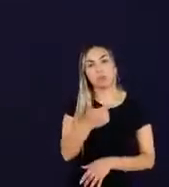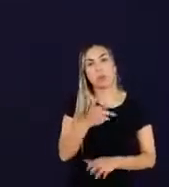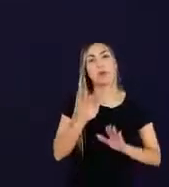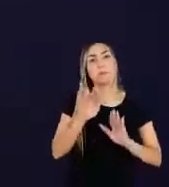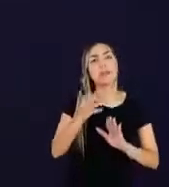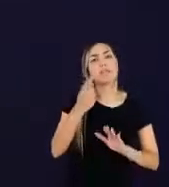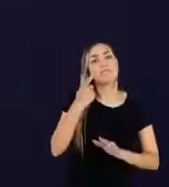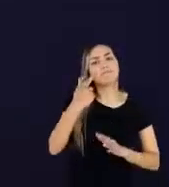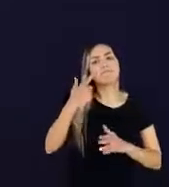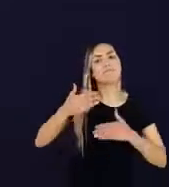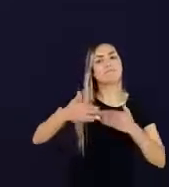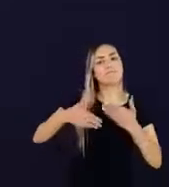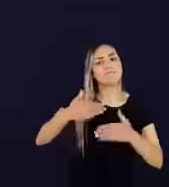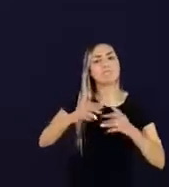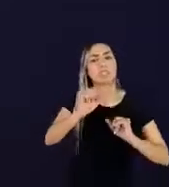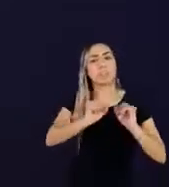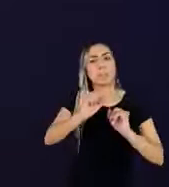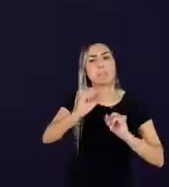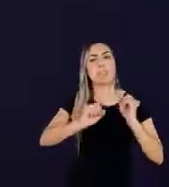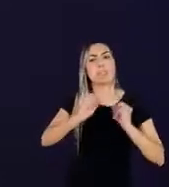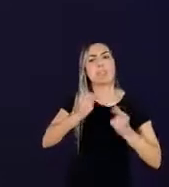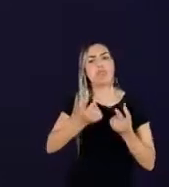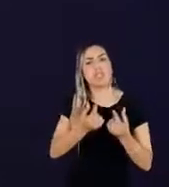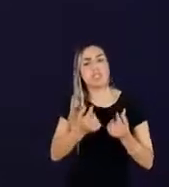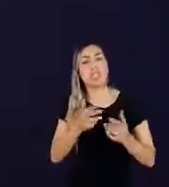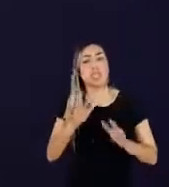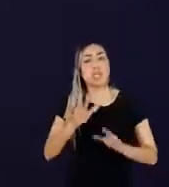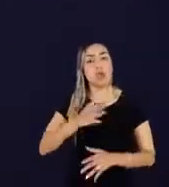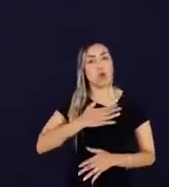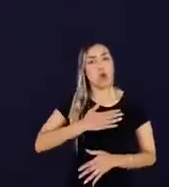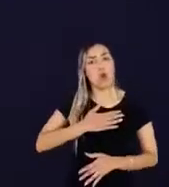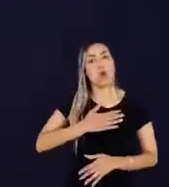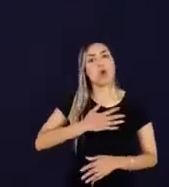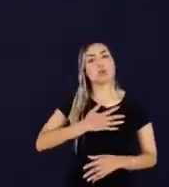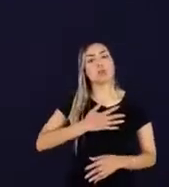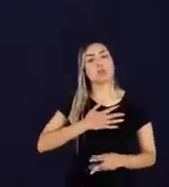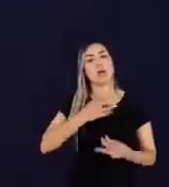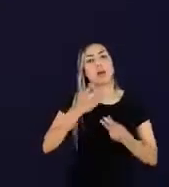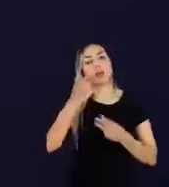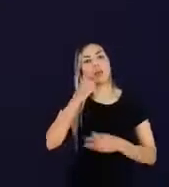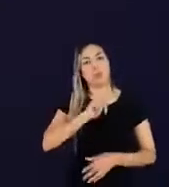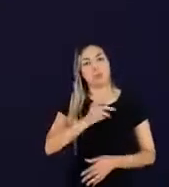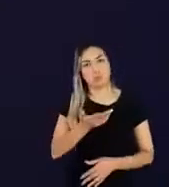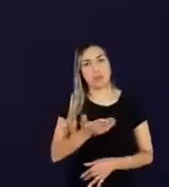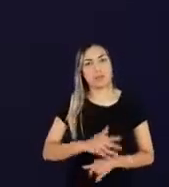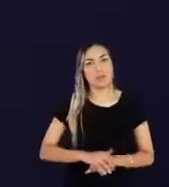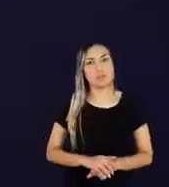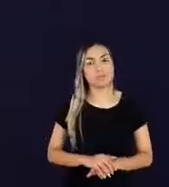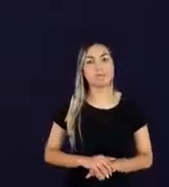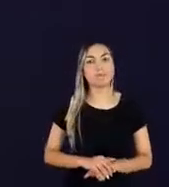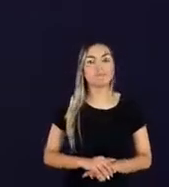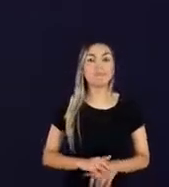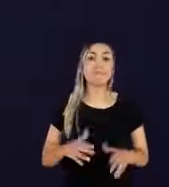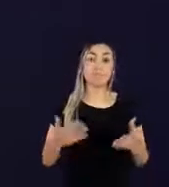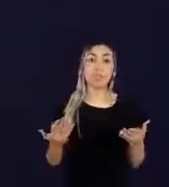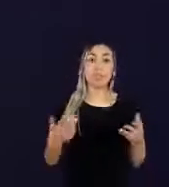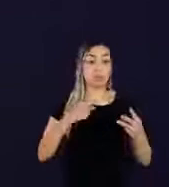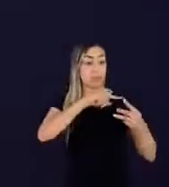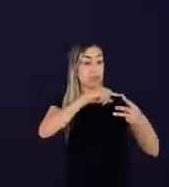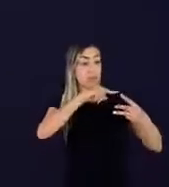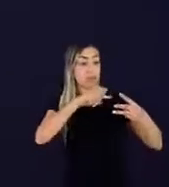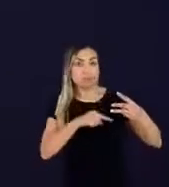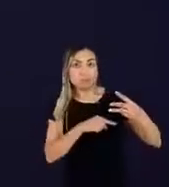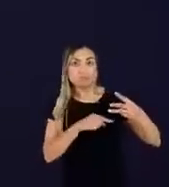adota, um mecanismo de monitoramento prudencial. E aí, Gustavo, com essas três frentes